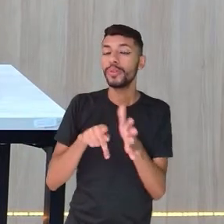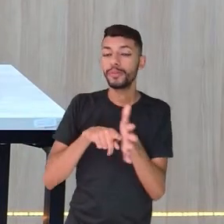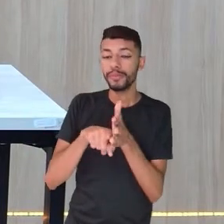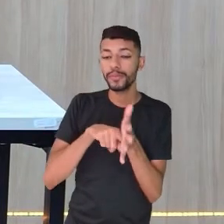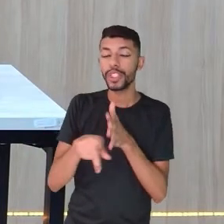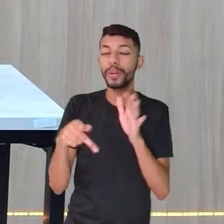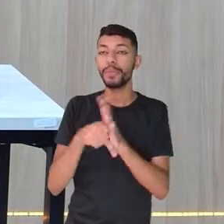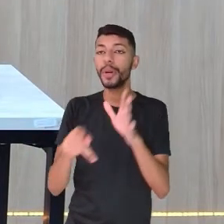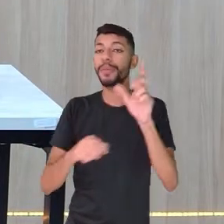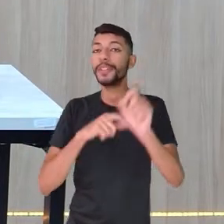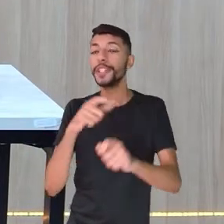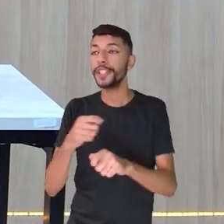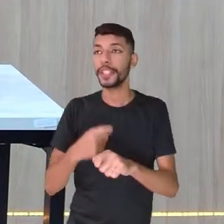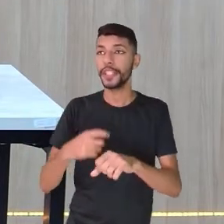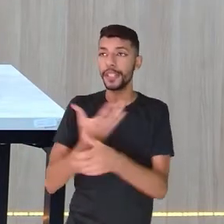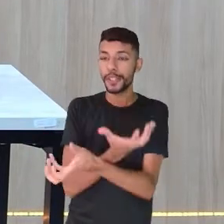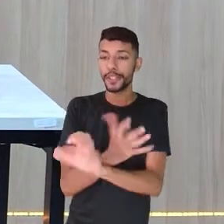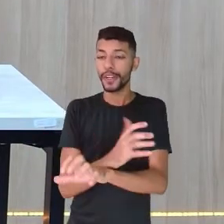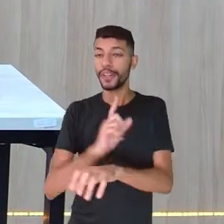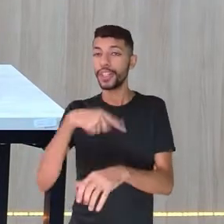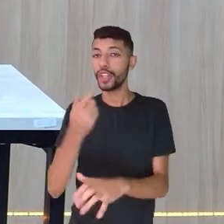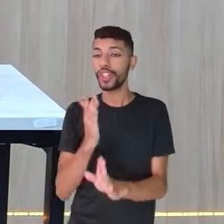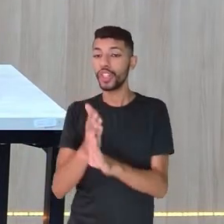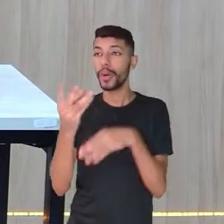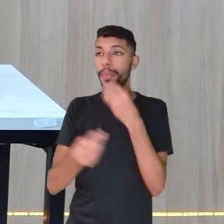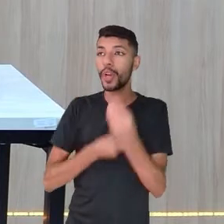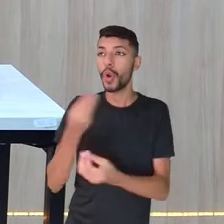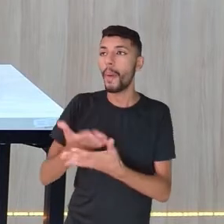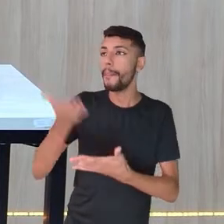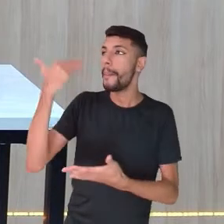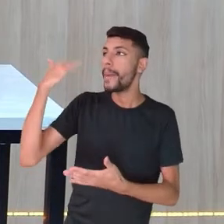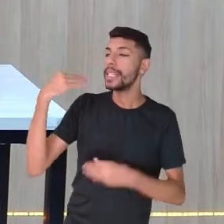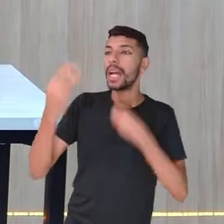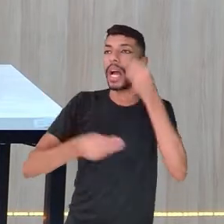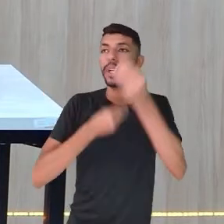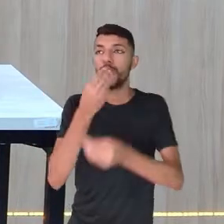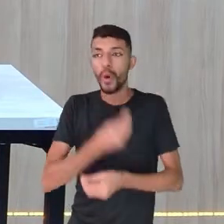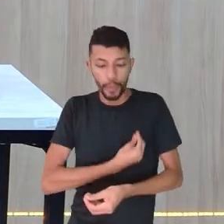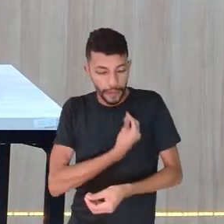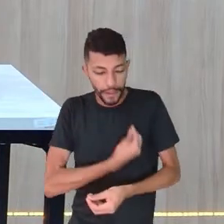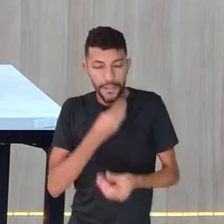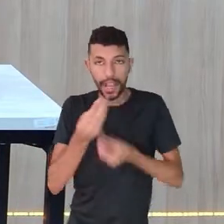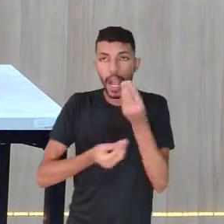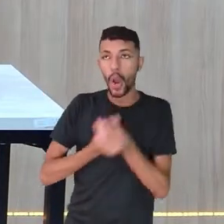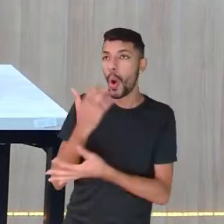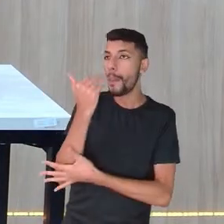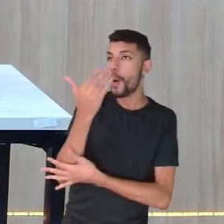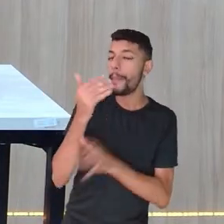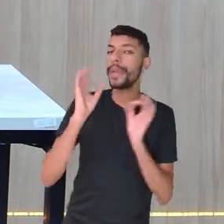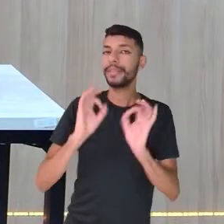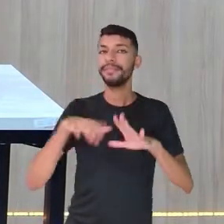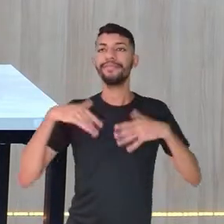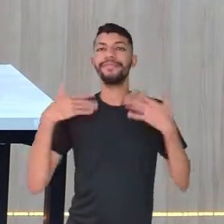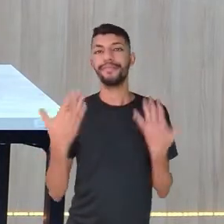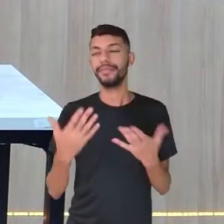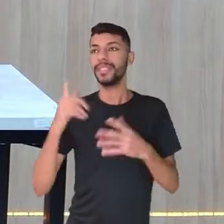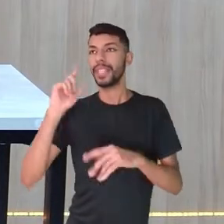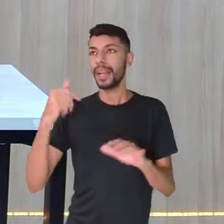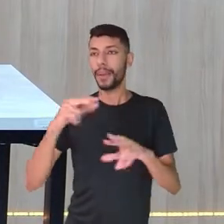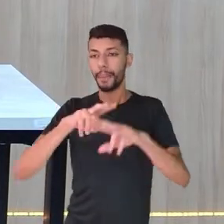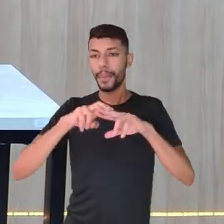era o passado, vamos saber também como viviam, como se alimentavam, através desse estudo. Um estudo feito